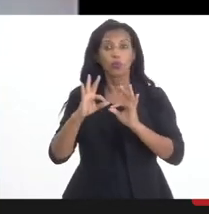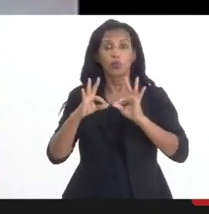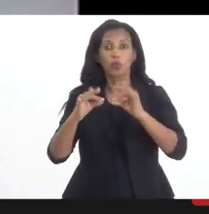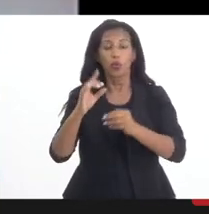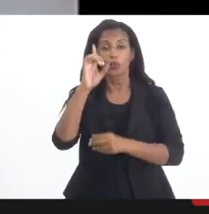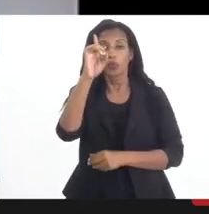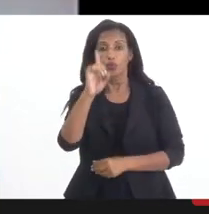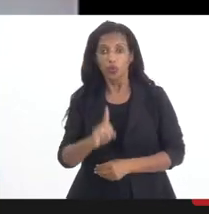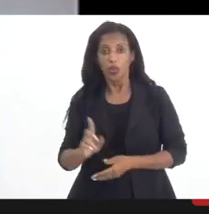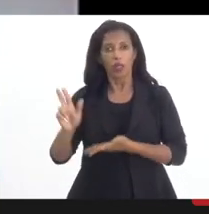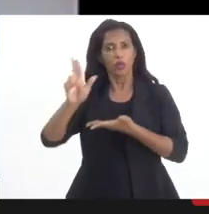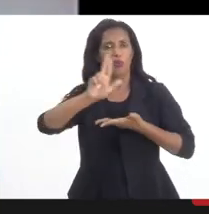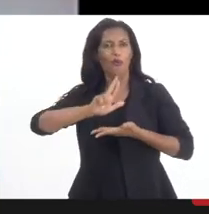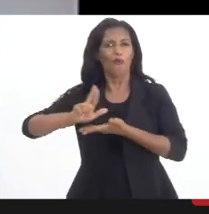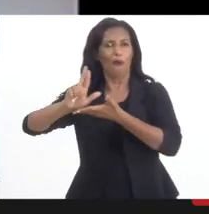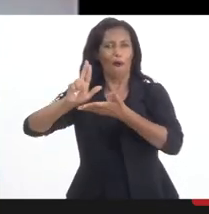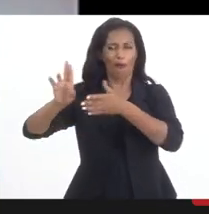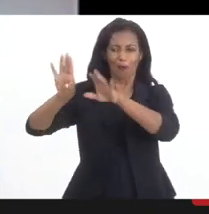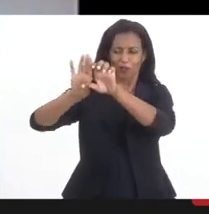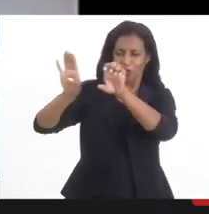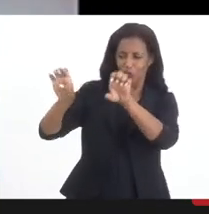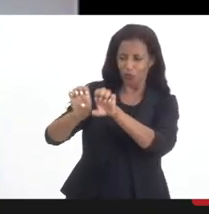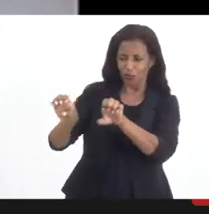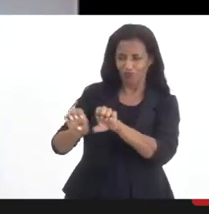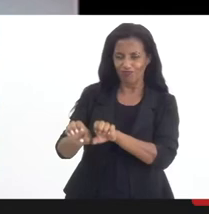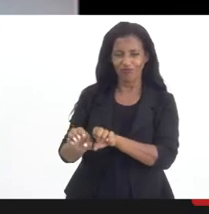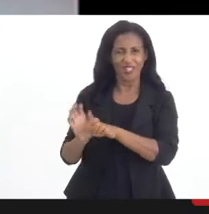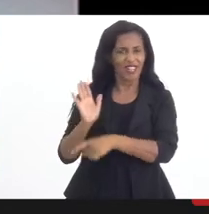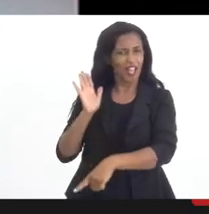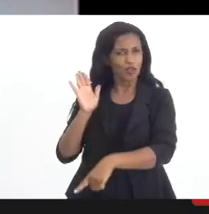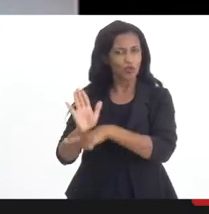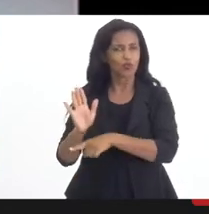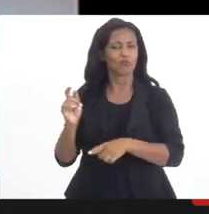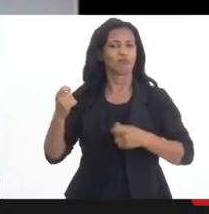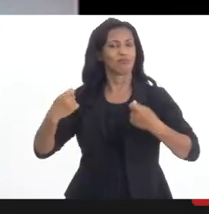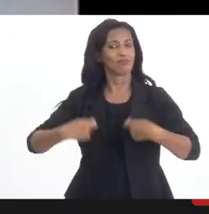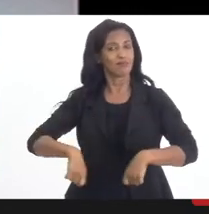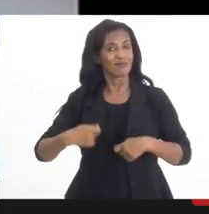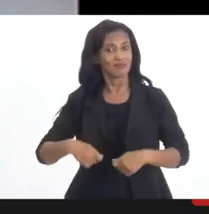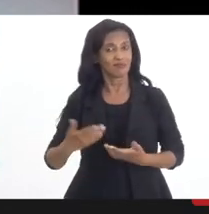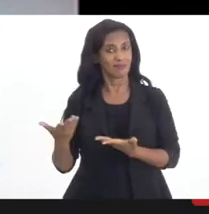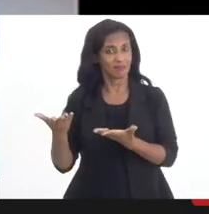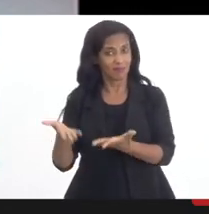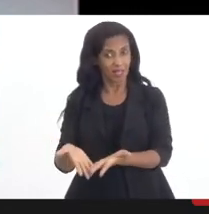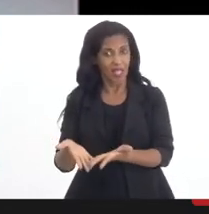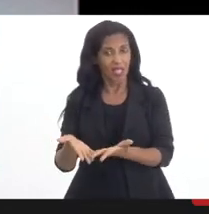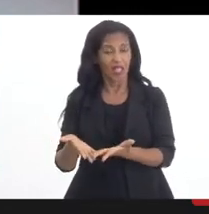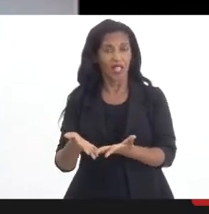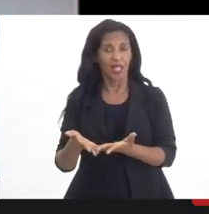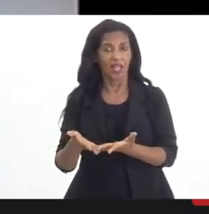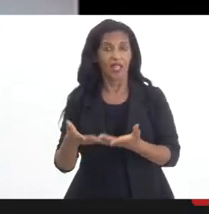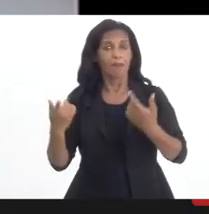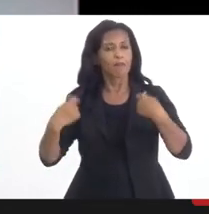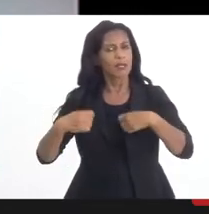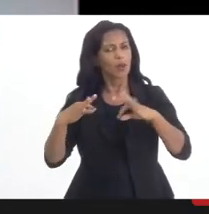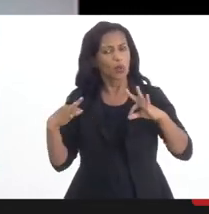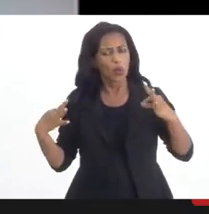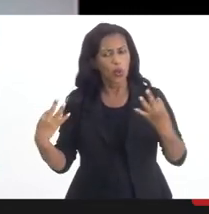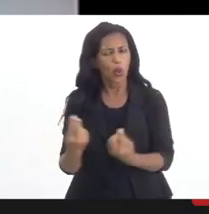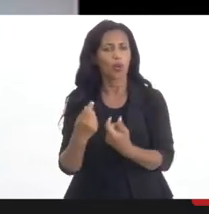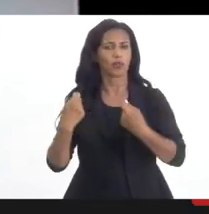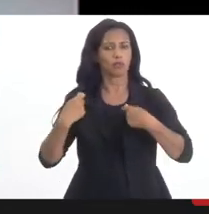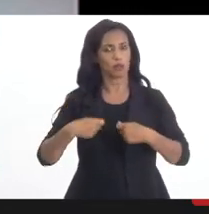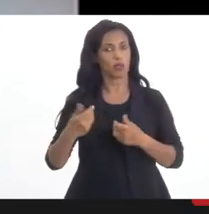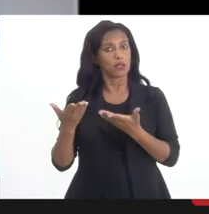direitos, e uma universidade com uma infraestrutura que atenda de fato essas necessidades. É disso que todos nós precisamos. E